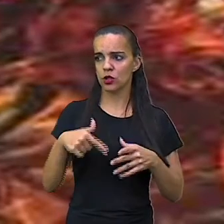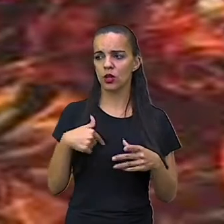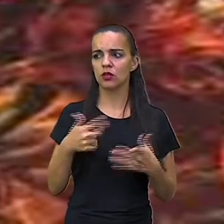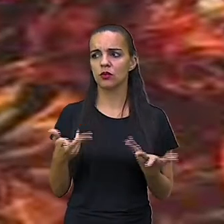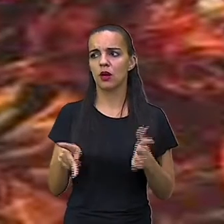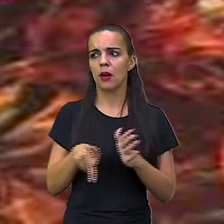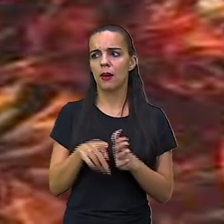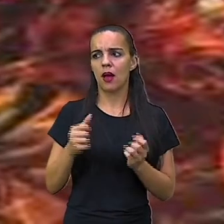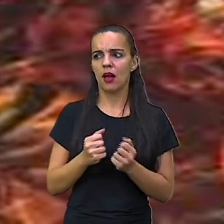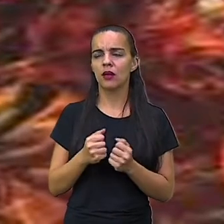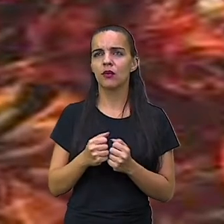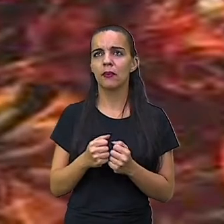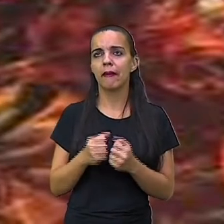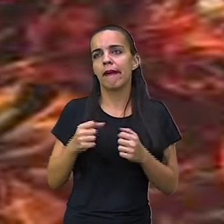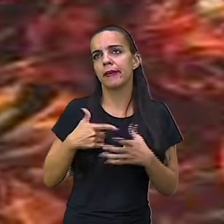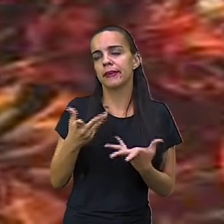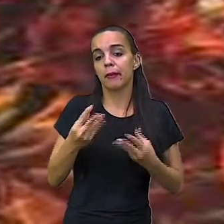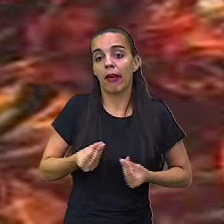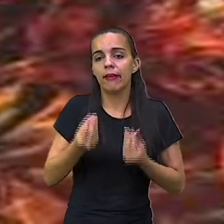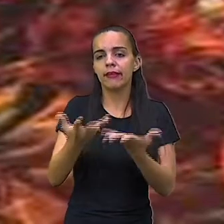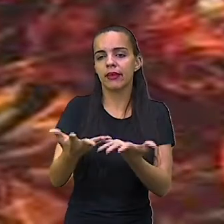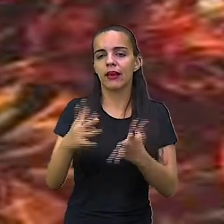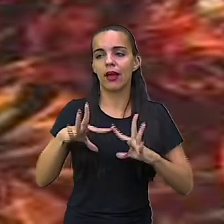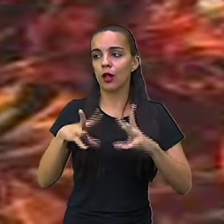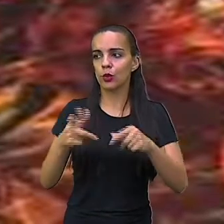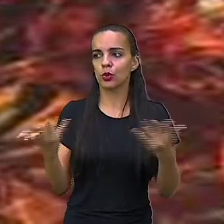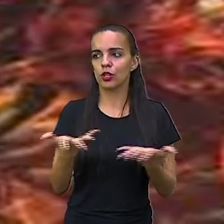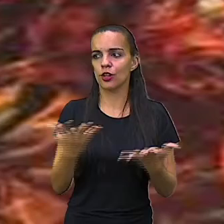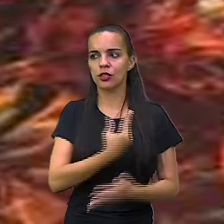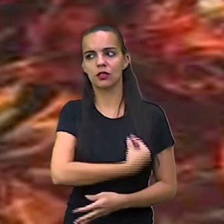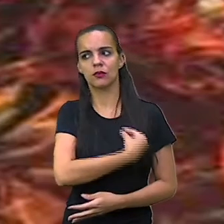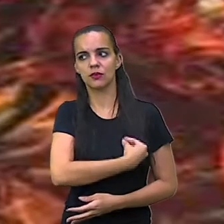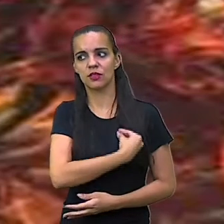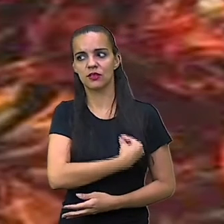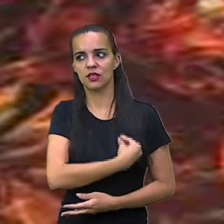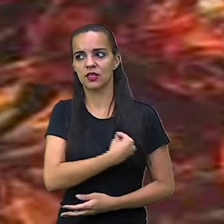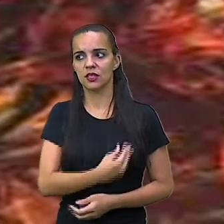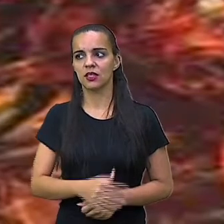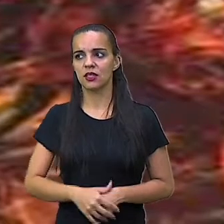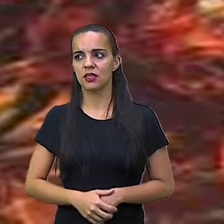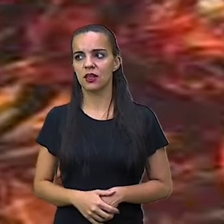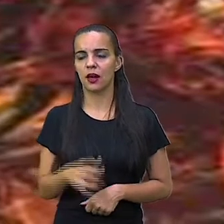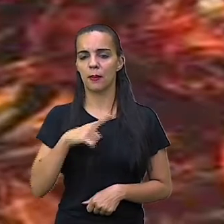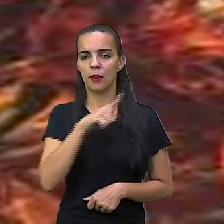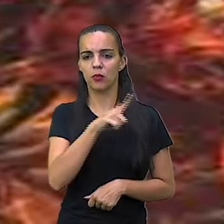abrindo mão daquilo que é seu? Isso nós estamos falando sobre o